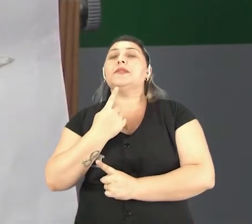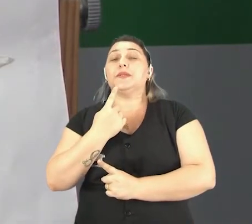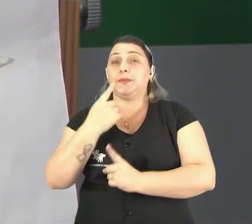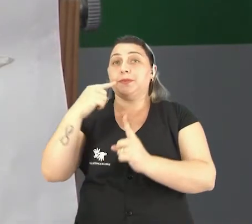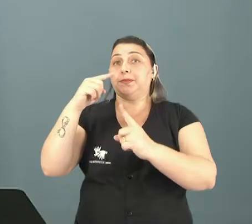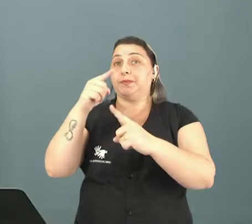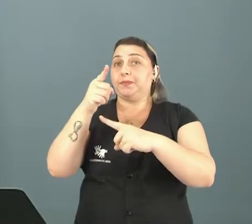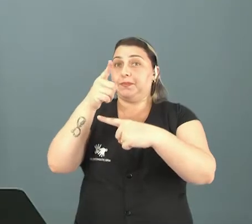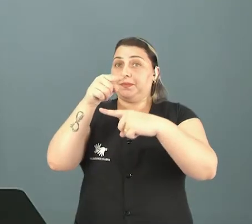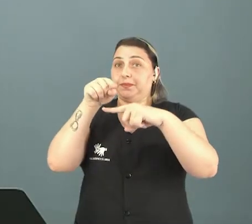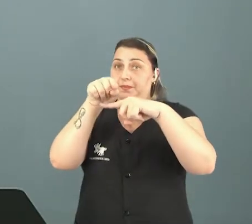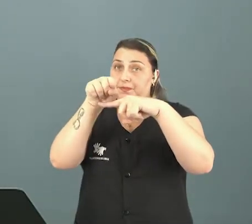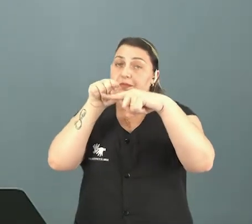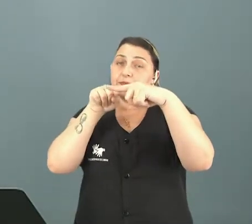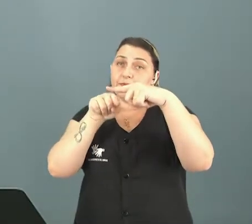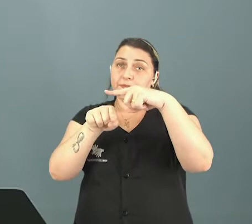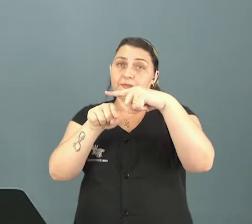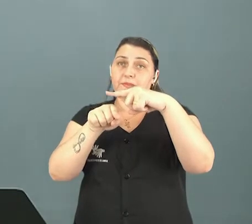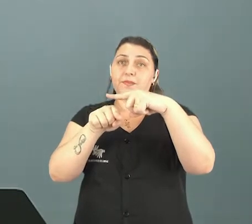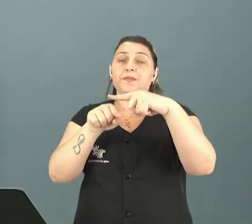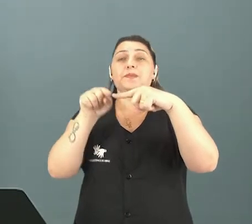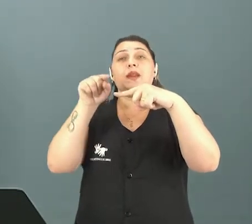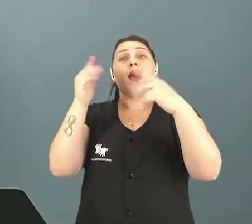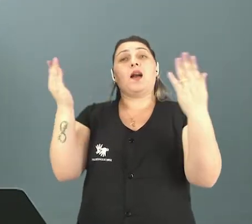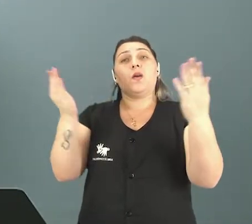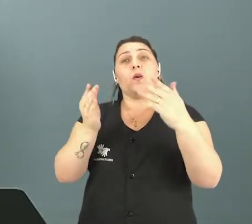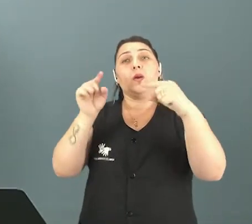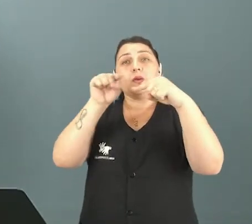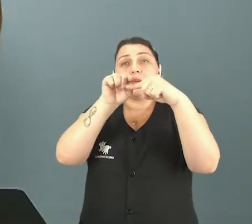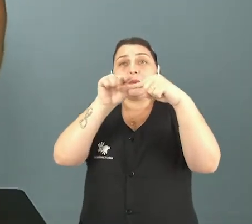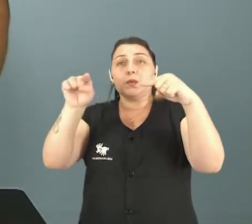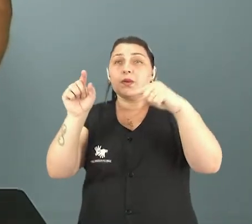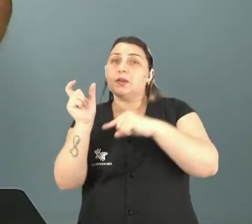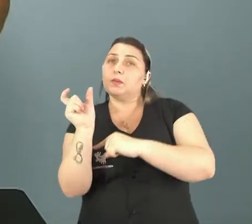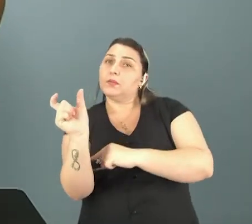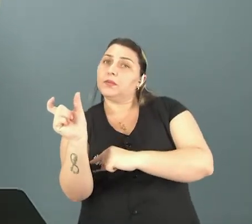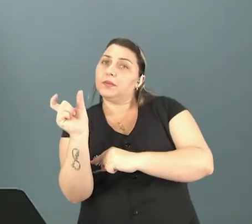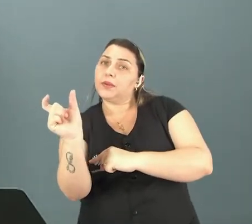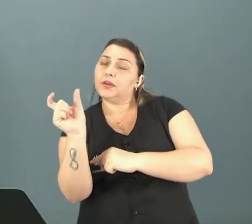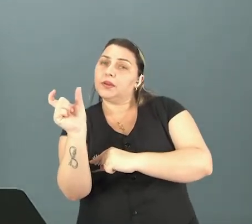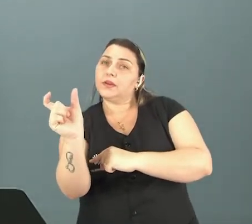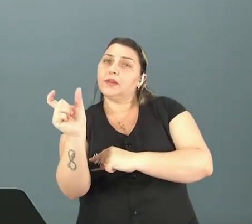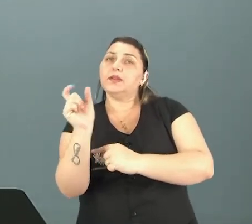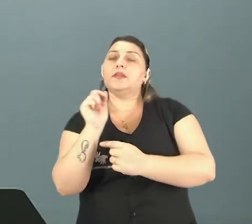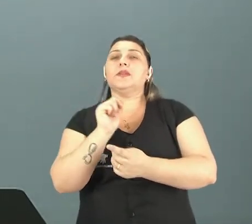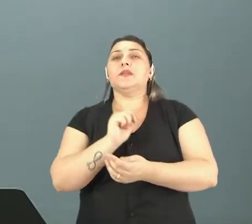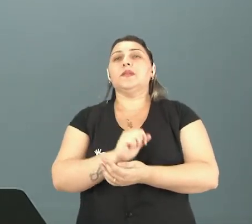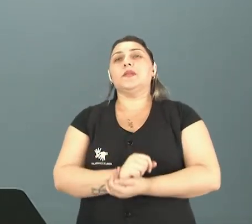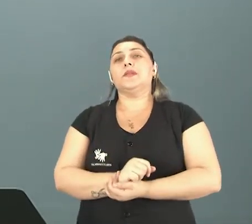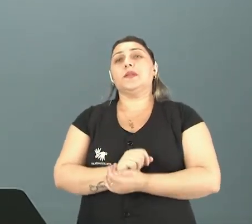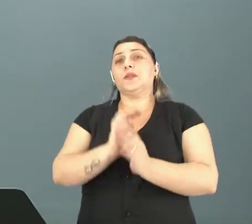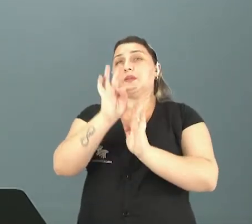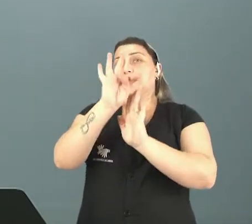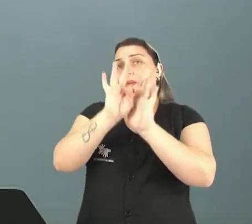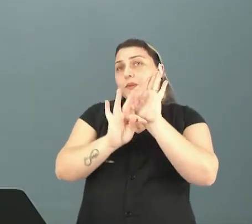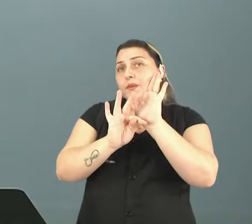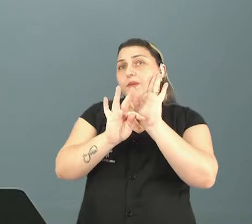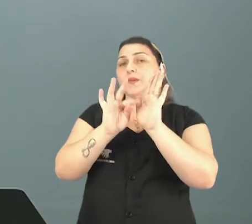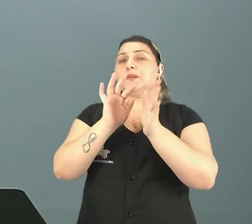ao meio, né? Vamos grifar agora as palavras desse texto